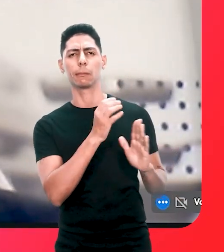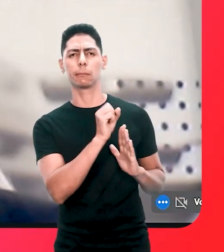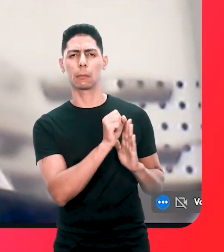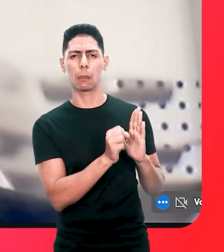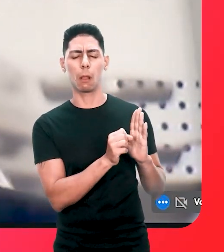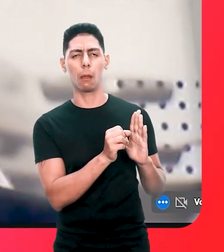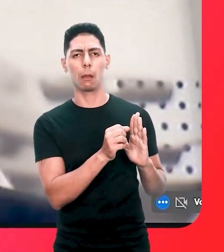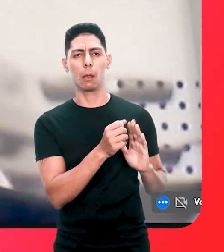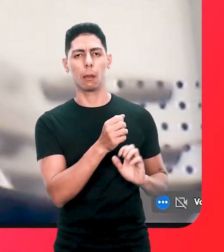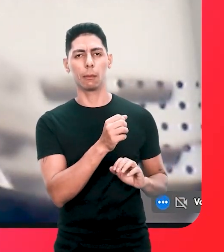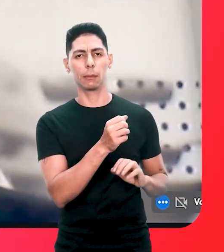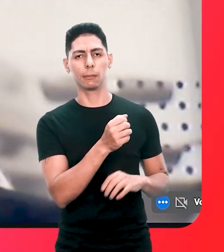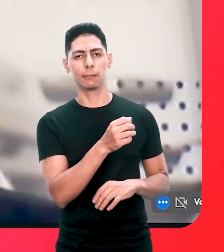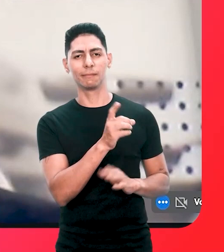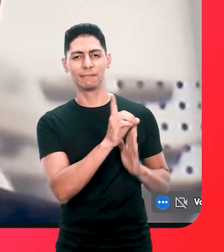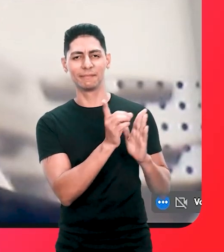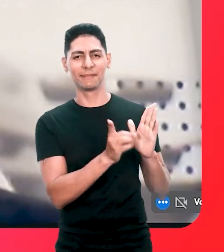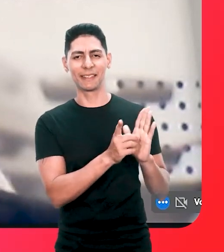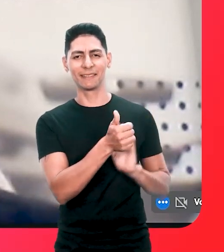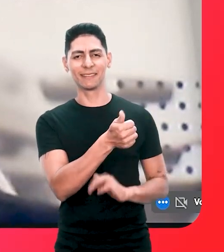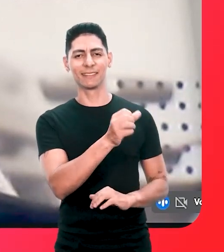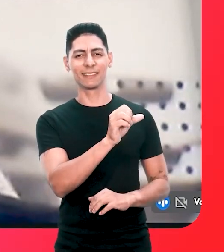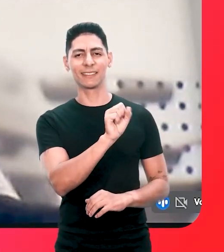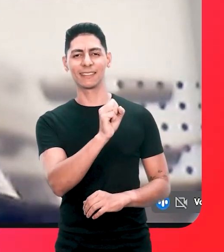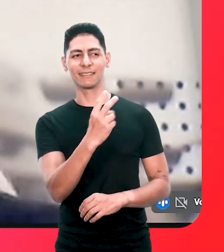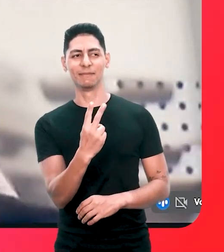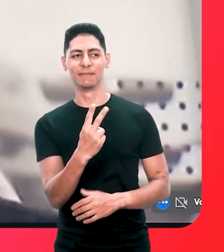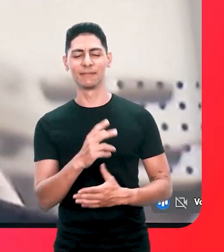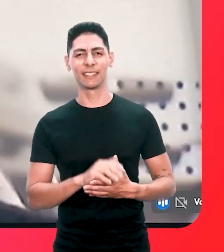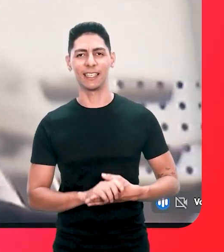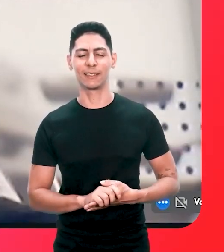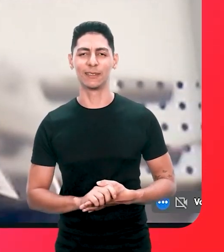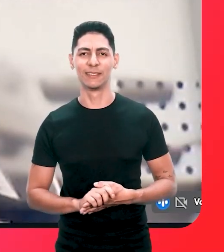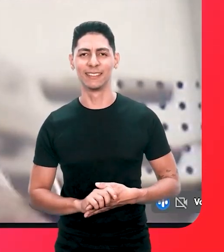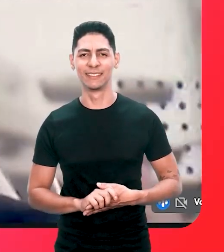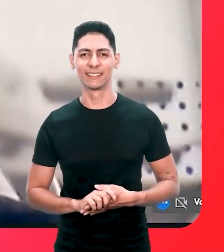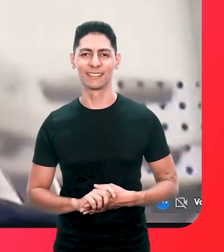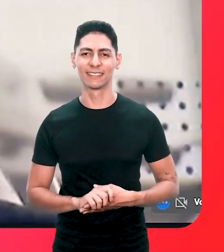82, mas aí a vida começa, sei lá,